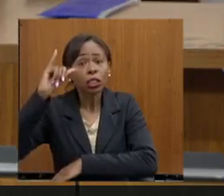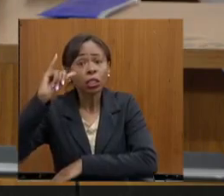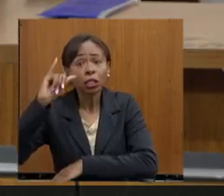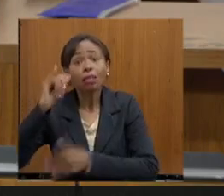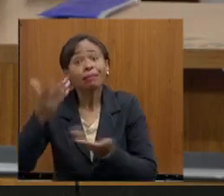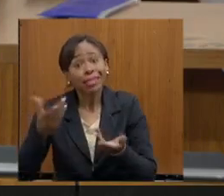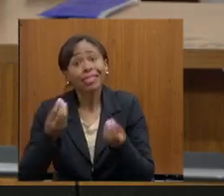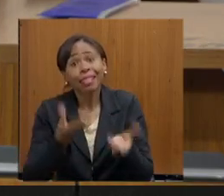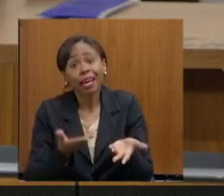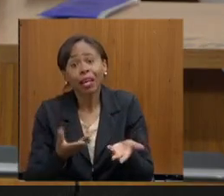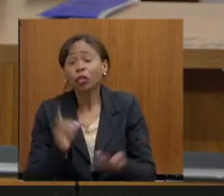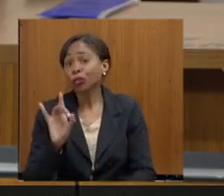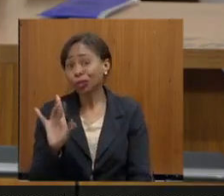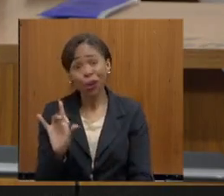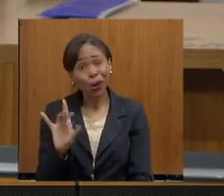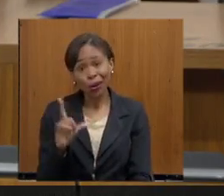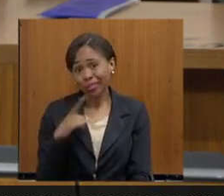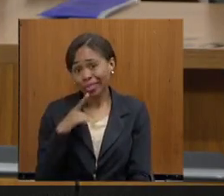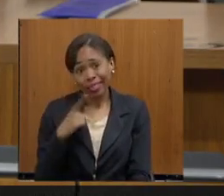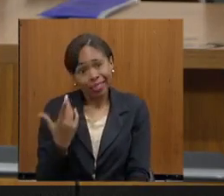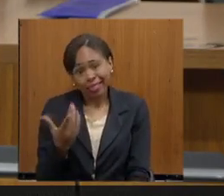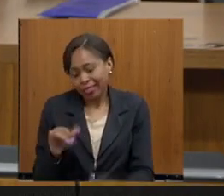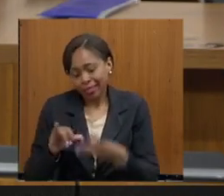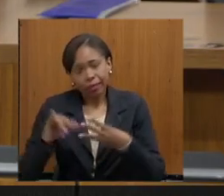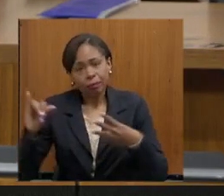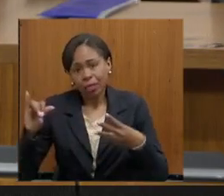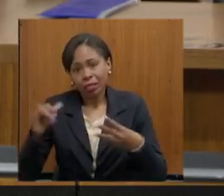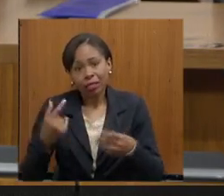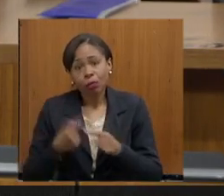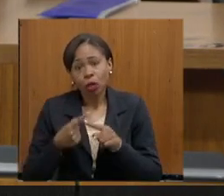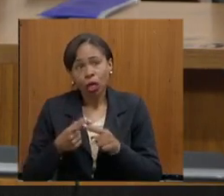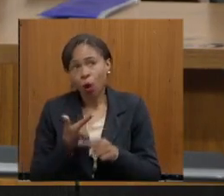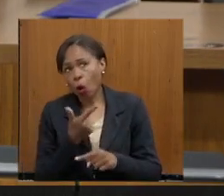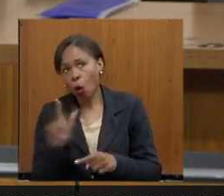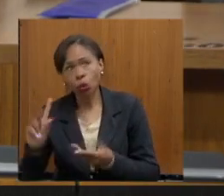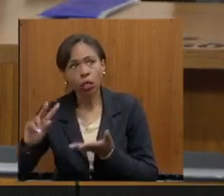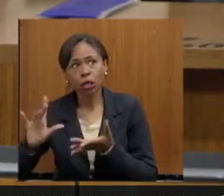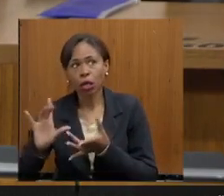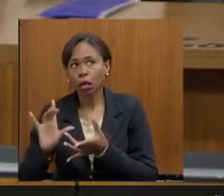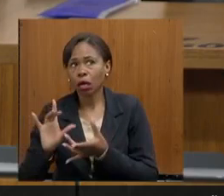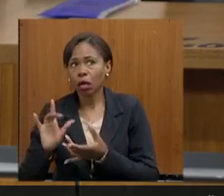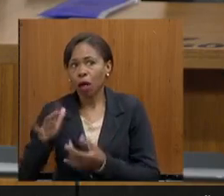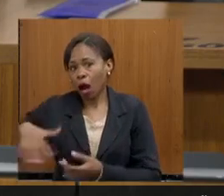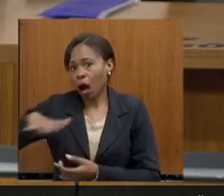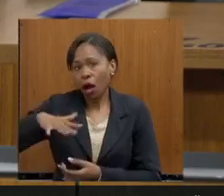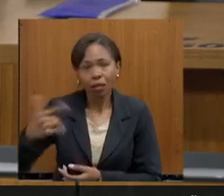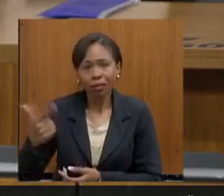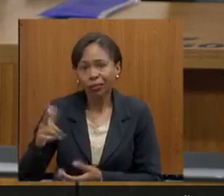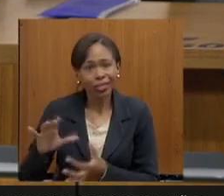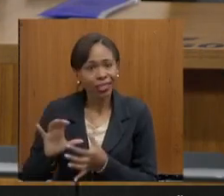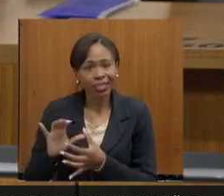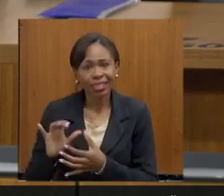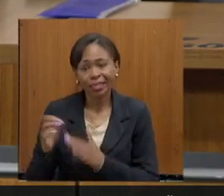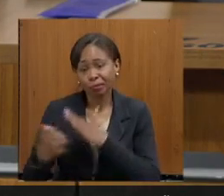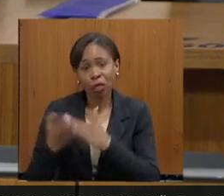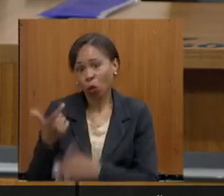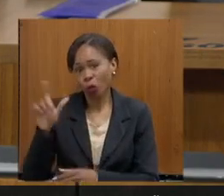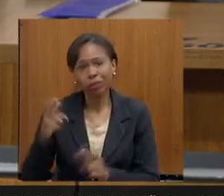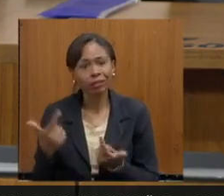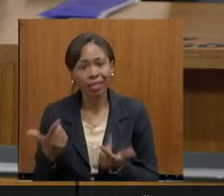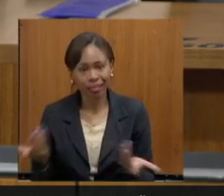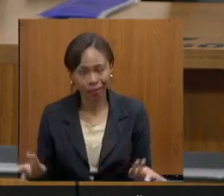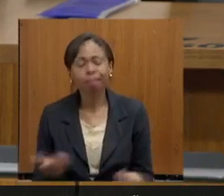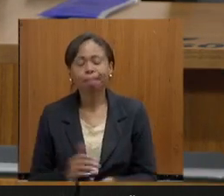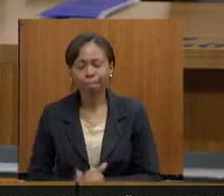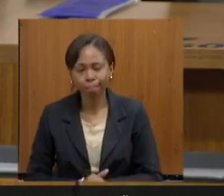é Porque de fato nós não temos como a gente tem a área de concessão né então é realmente posso lhe dizer